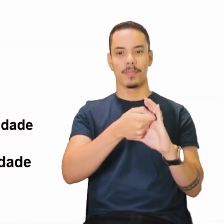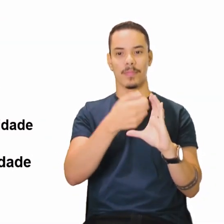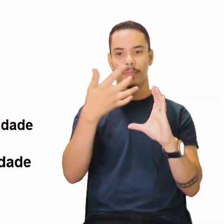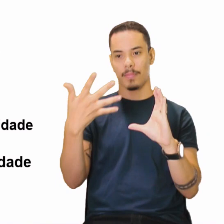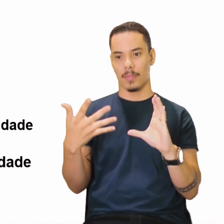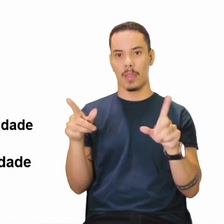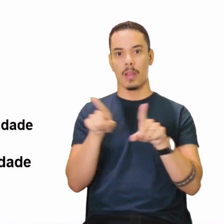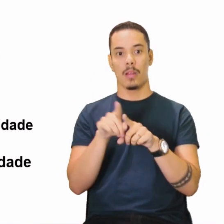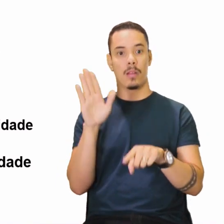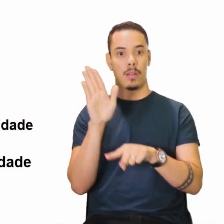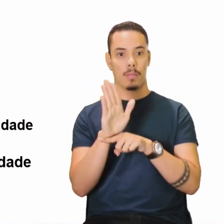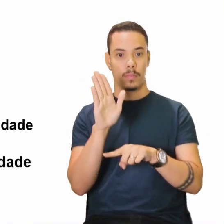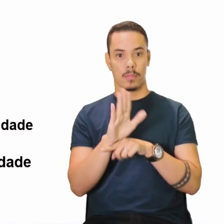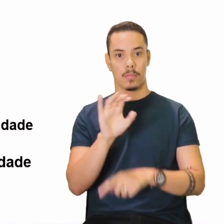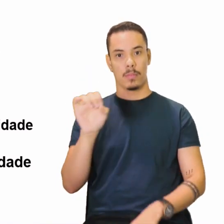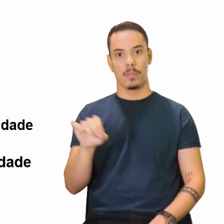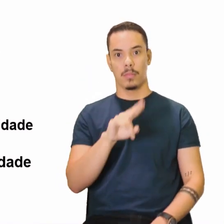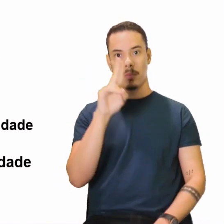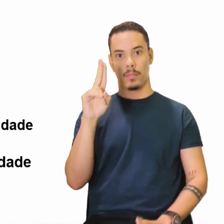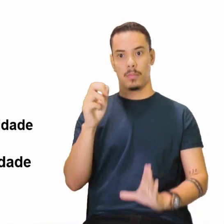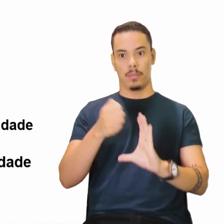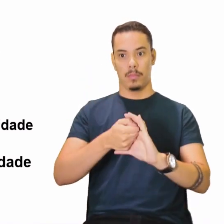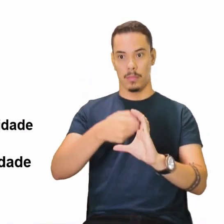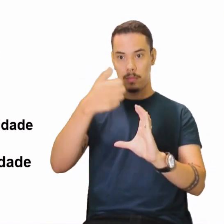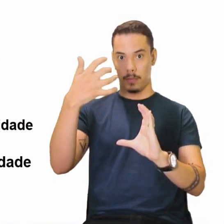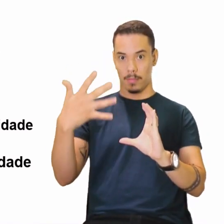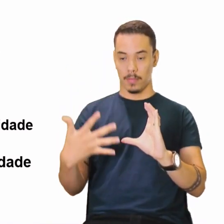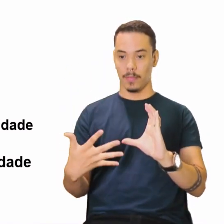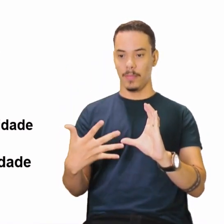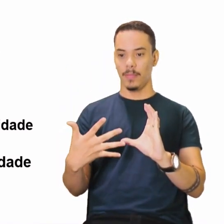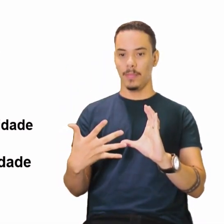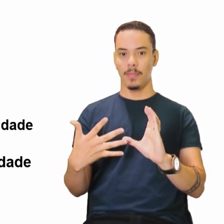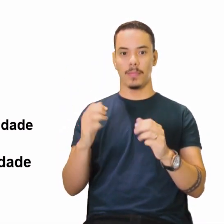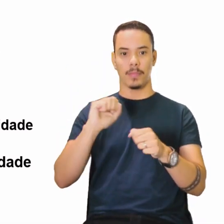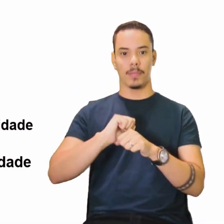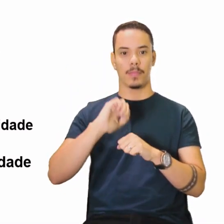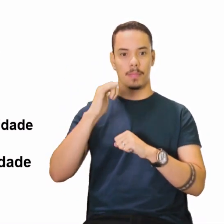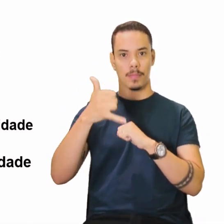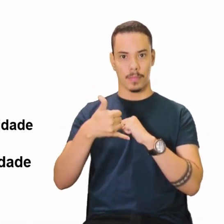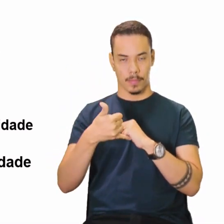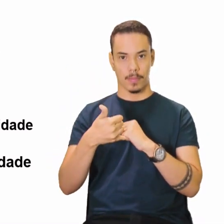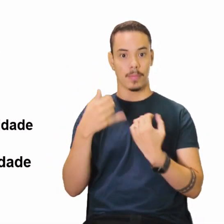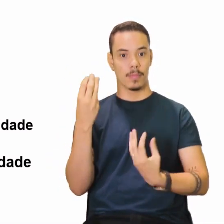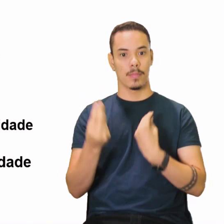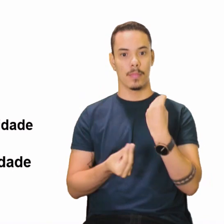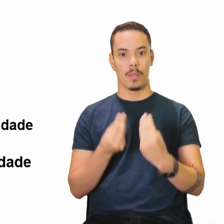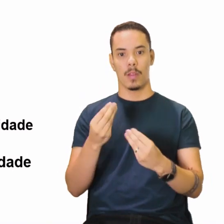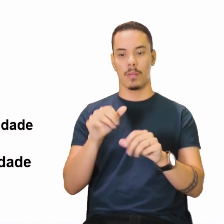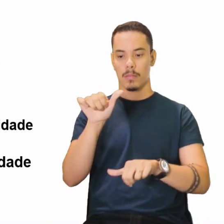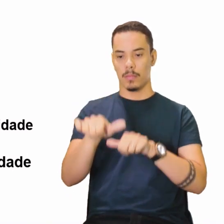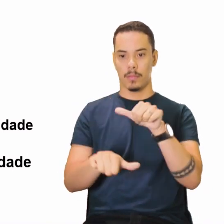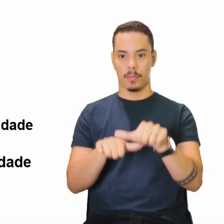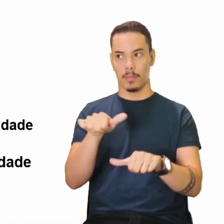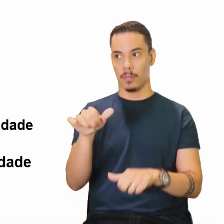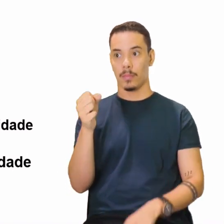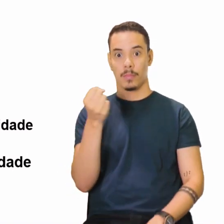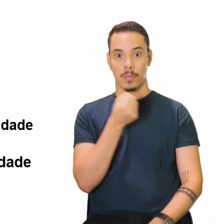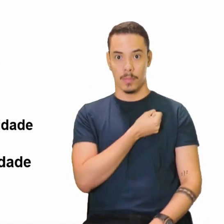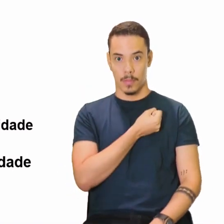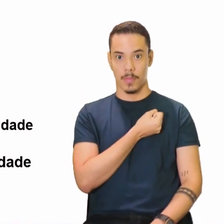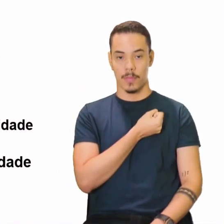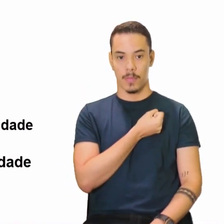uma atribuição, um aspecto. Ó, adjetivo, vamos flexionar em